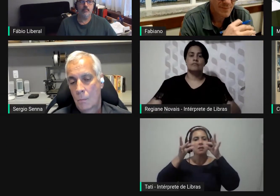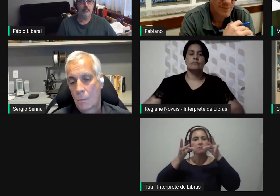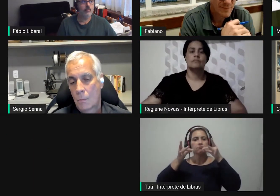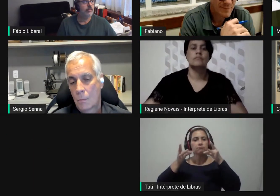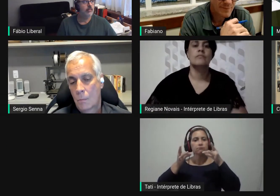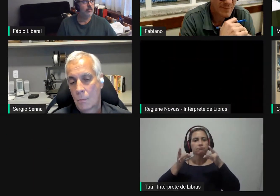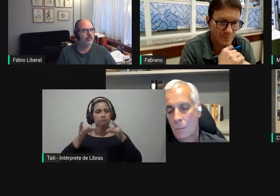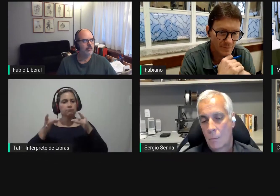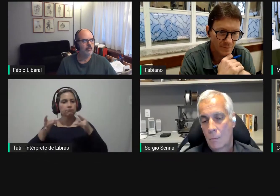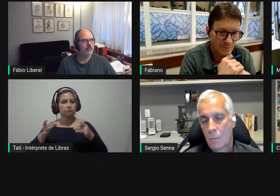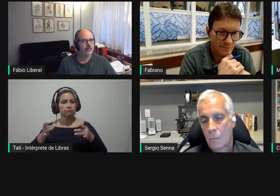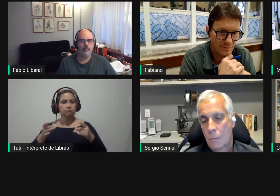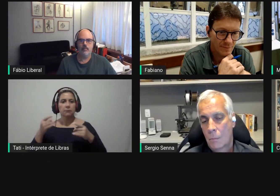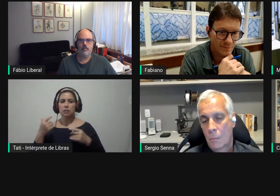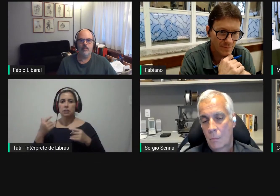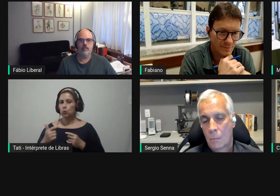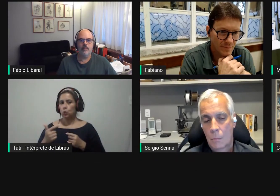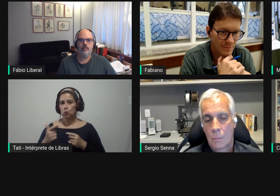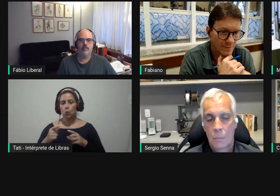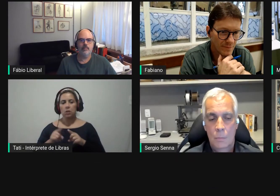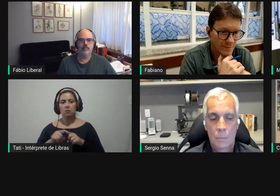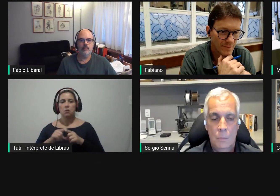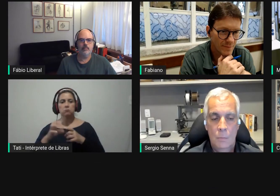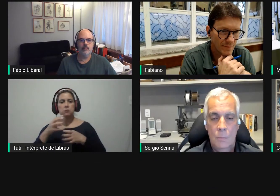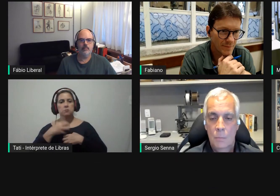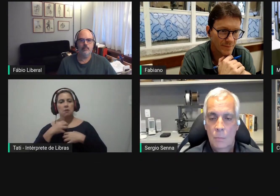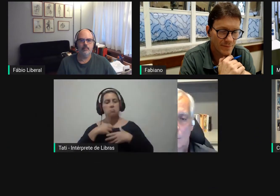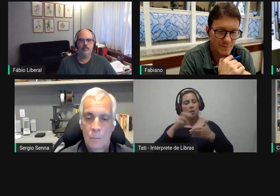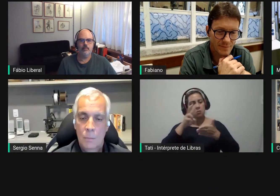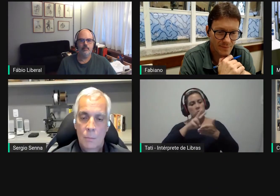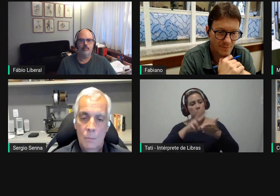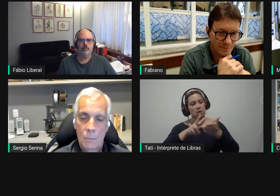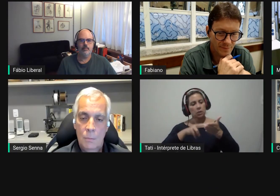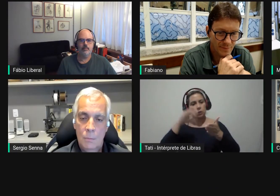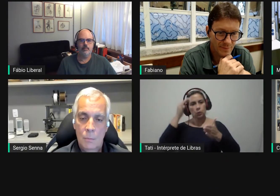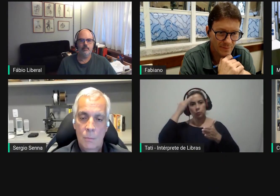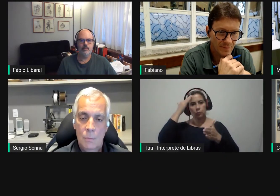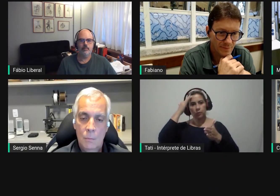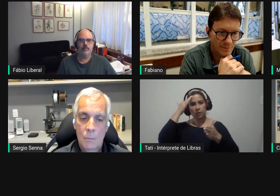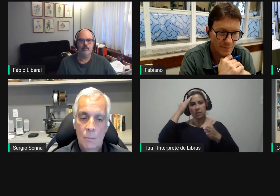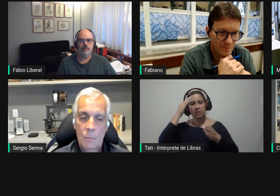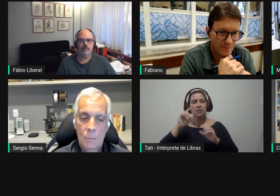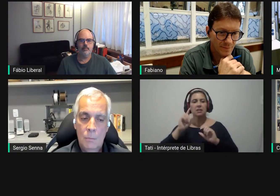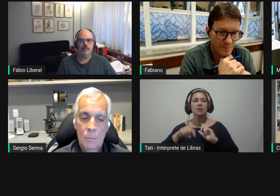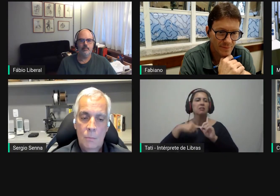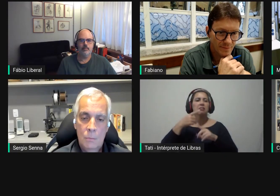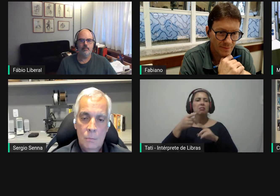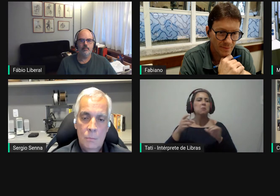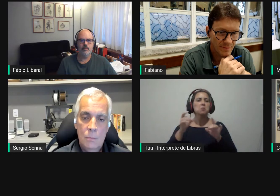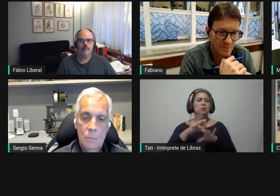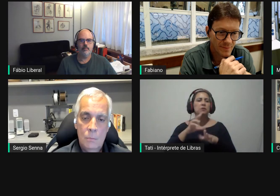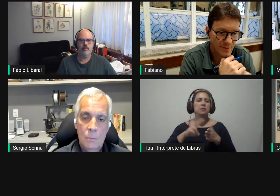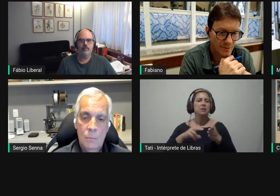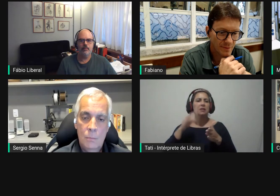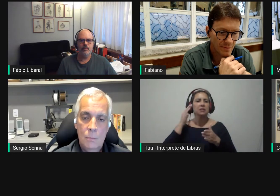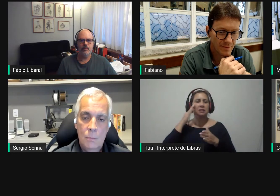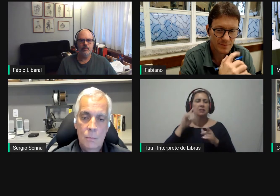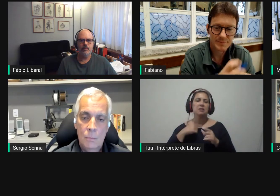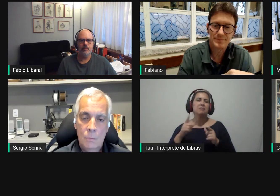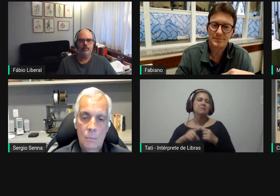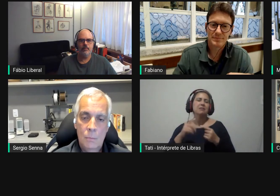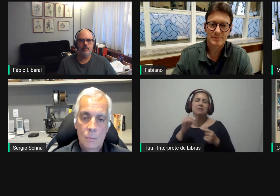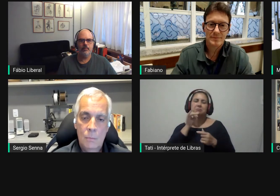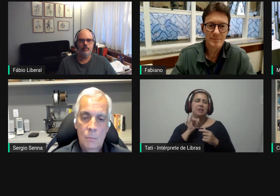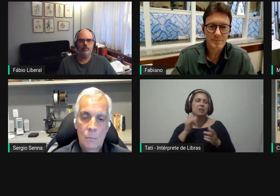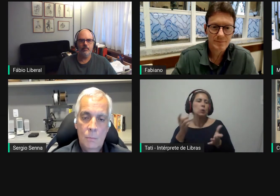relatório não terá uma leitura qualificada posteriormente então uma troca infeliz para o departamento